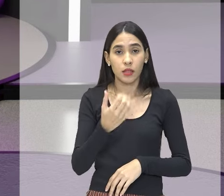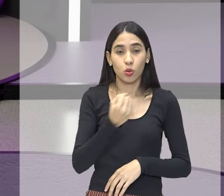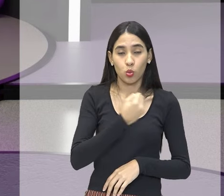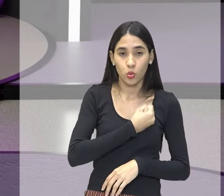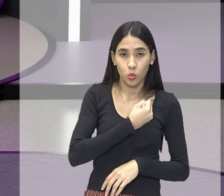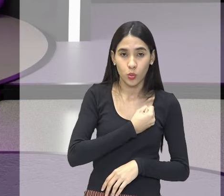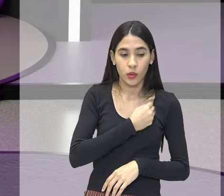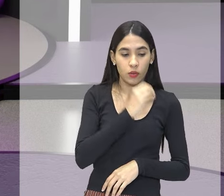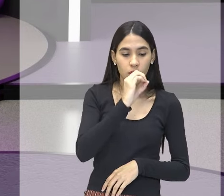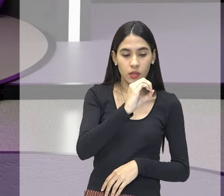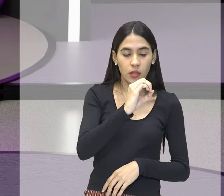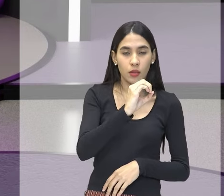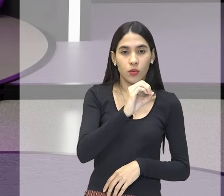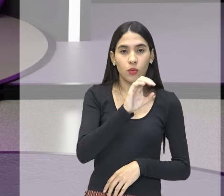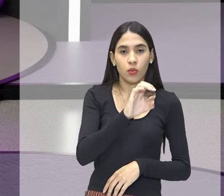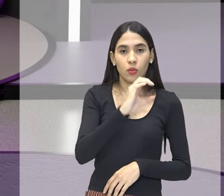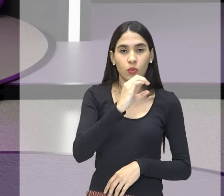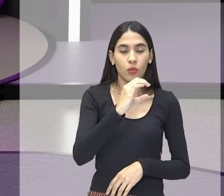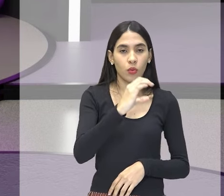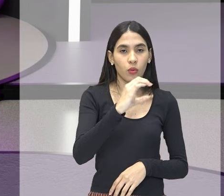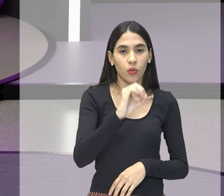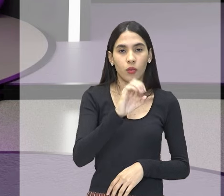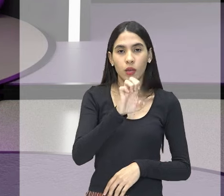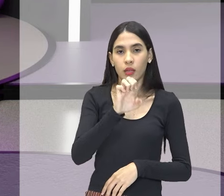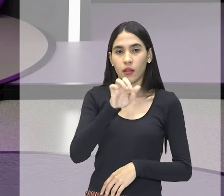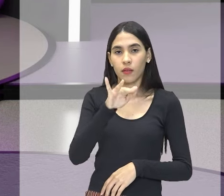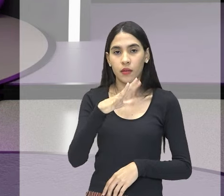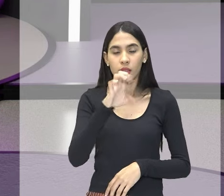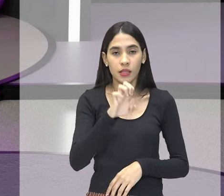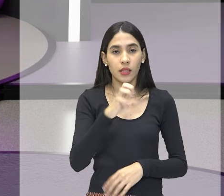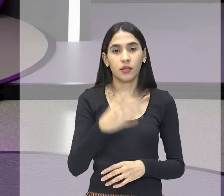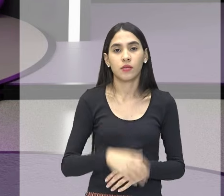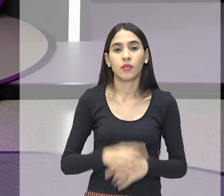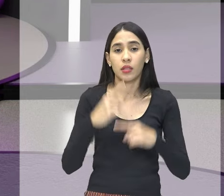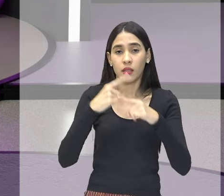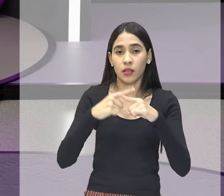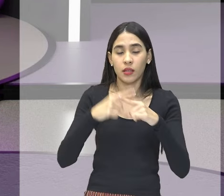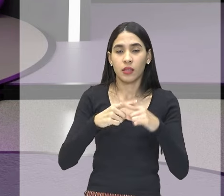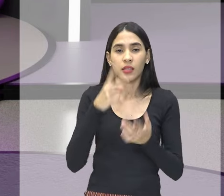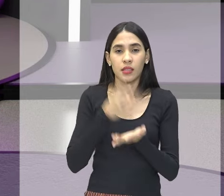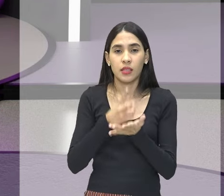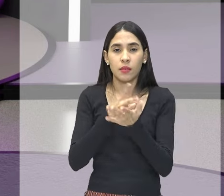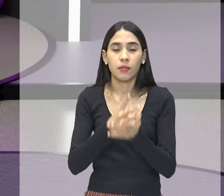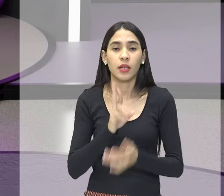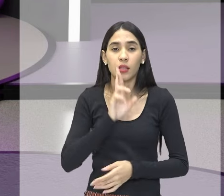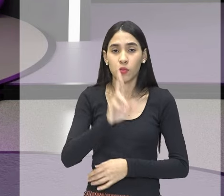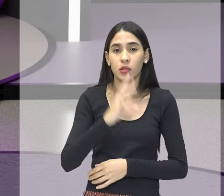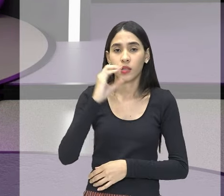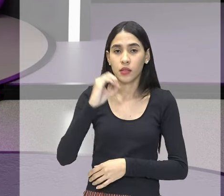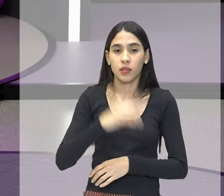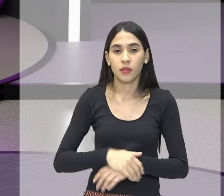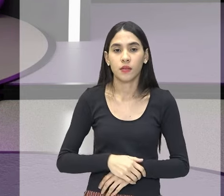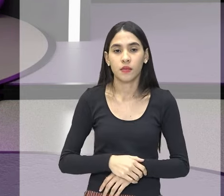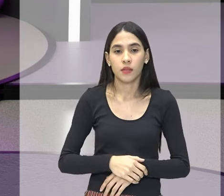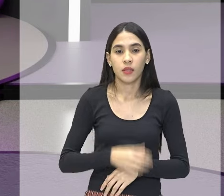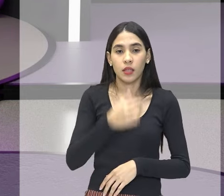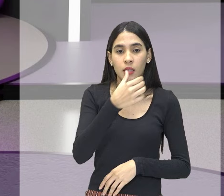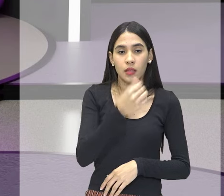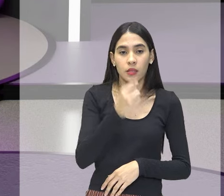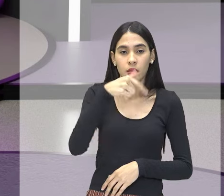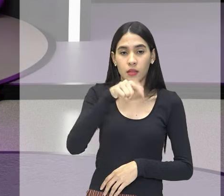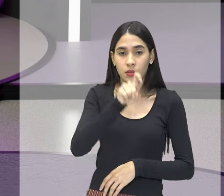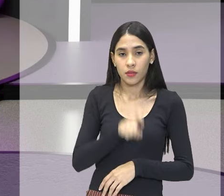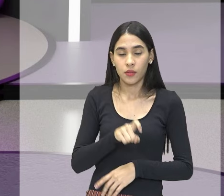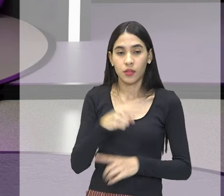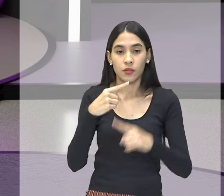zero como coeficiente, o produto será sempre zero. Aí o exemplo,